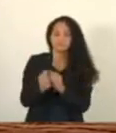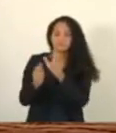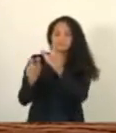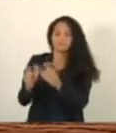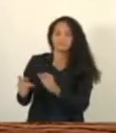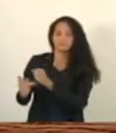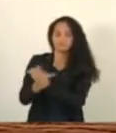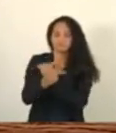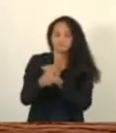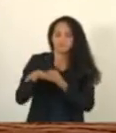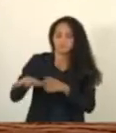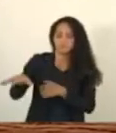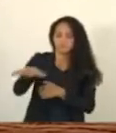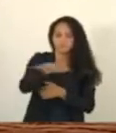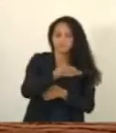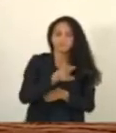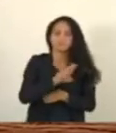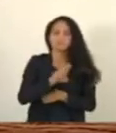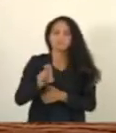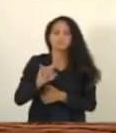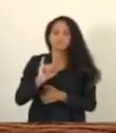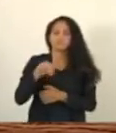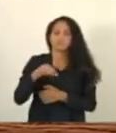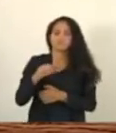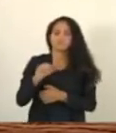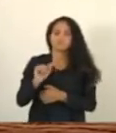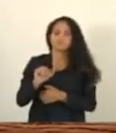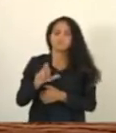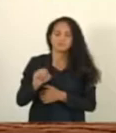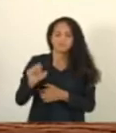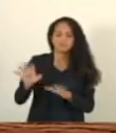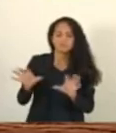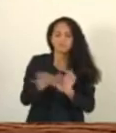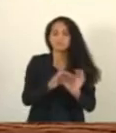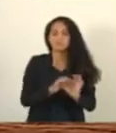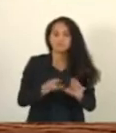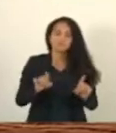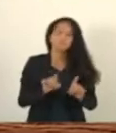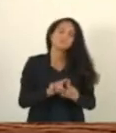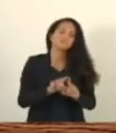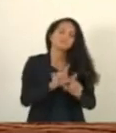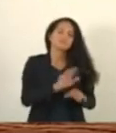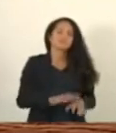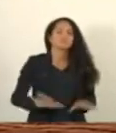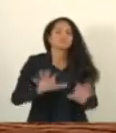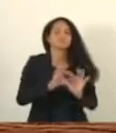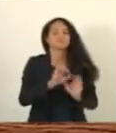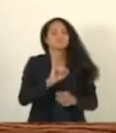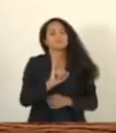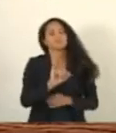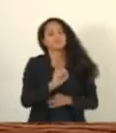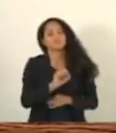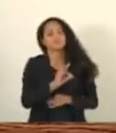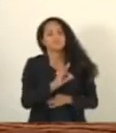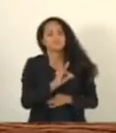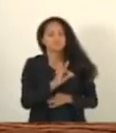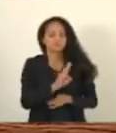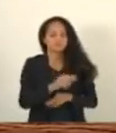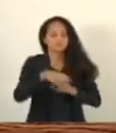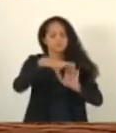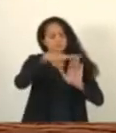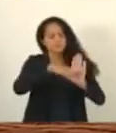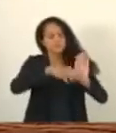superintendentes regionais do INCRA e do Serviço de Patrimônio da União, o SPU. Em pauta, a busca de soluções